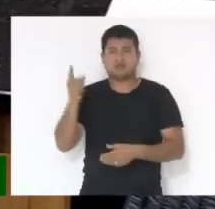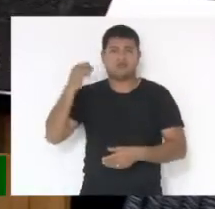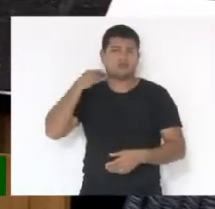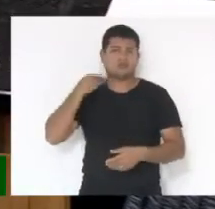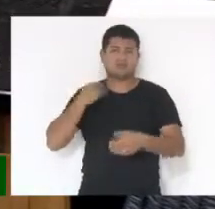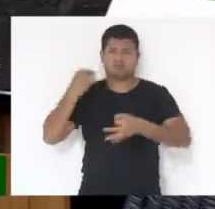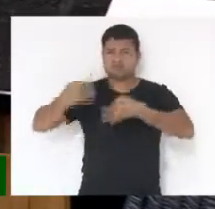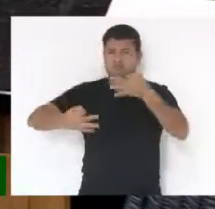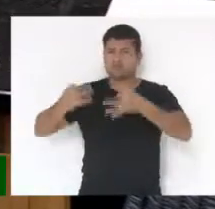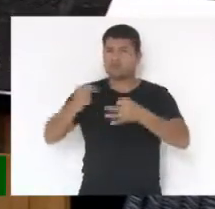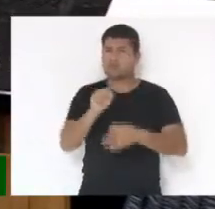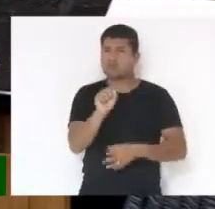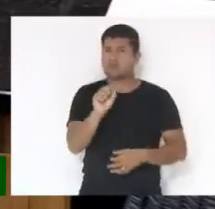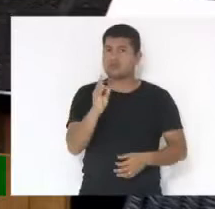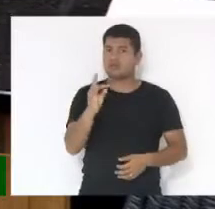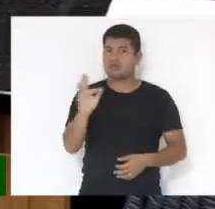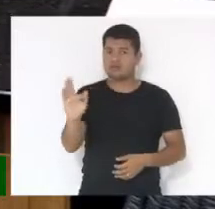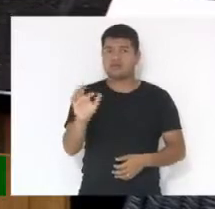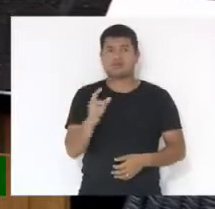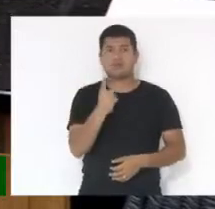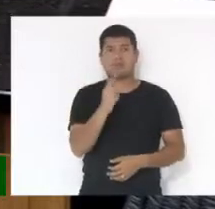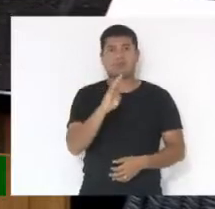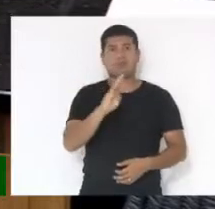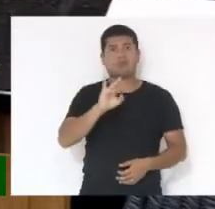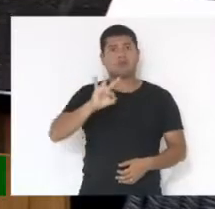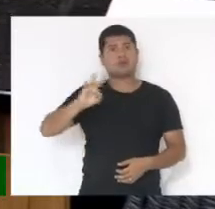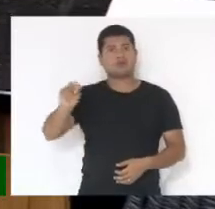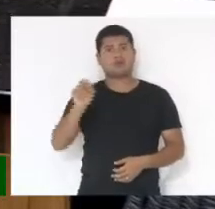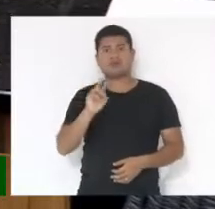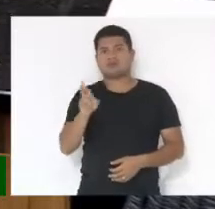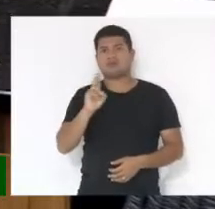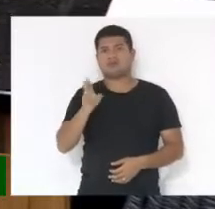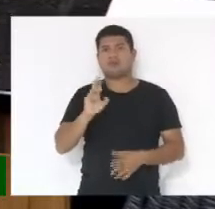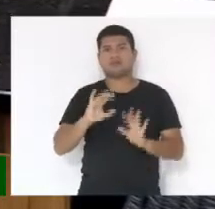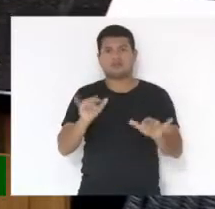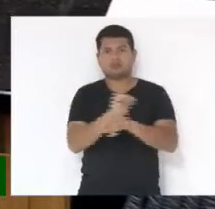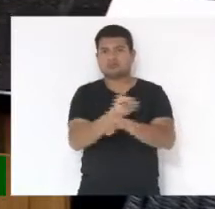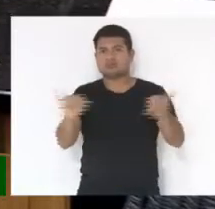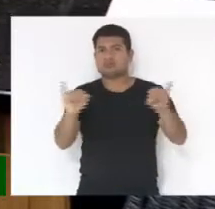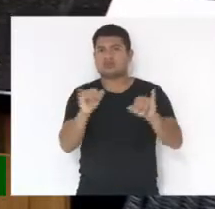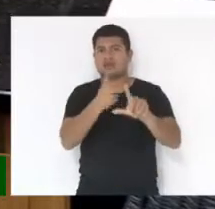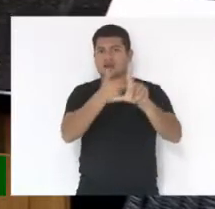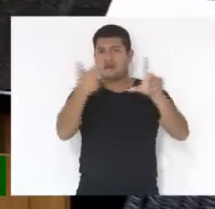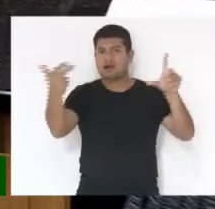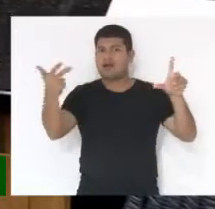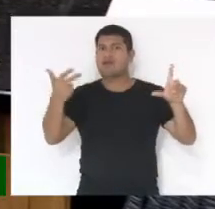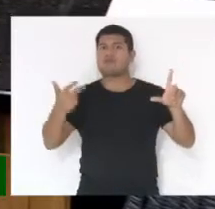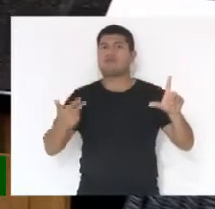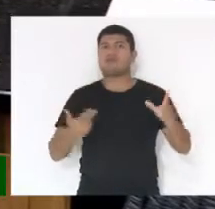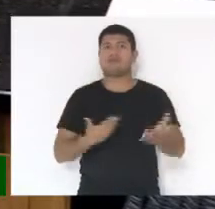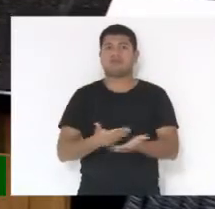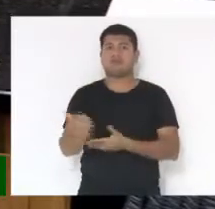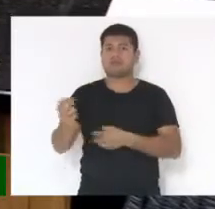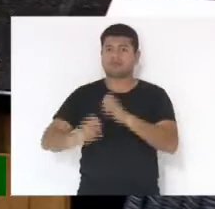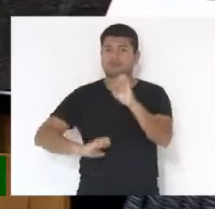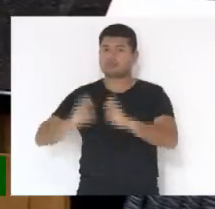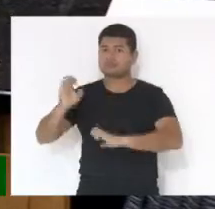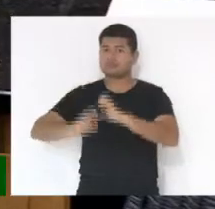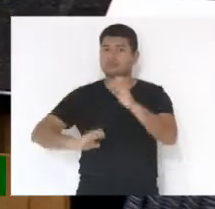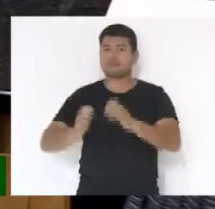assunto, R$1 bilhão é o valor anunciado, que a empresa que começou a obra e não